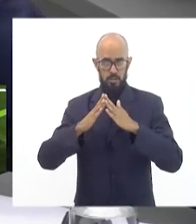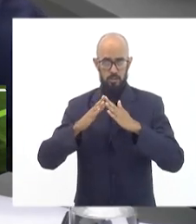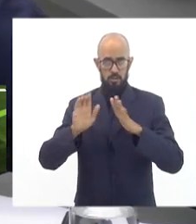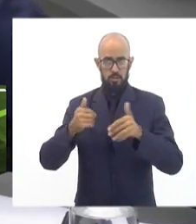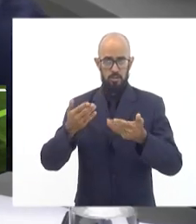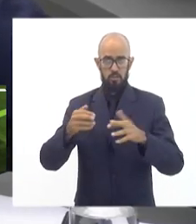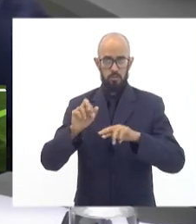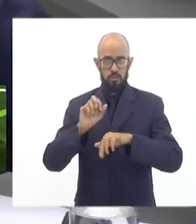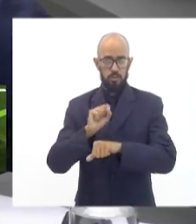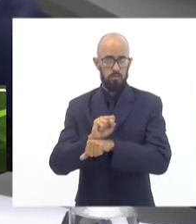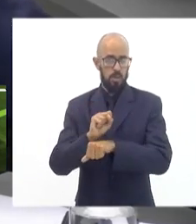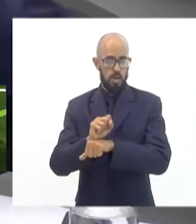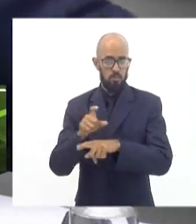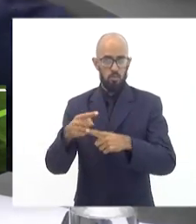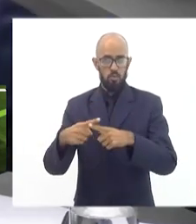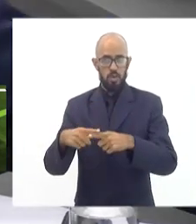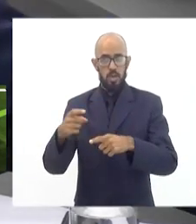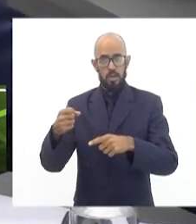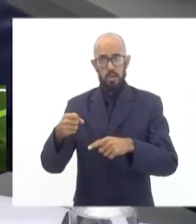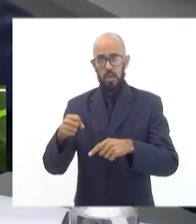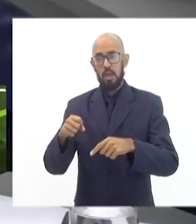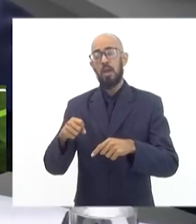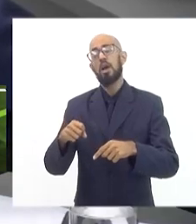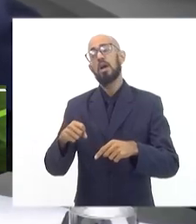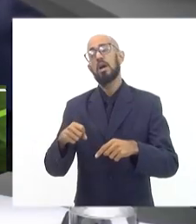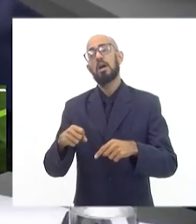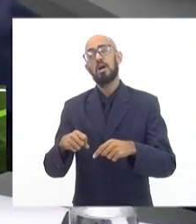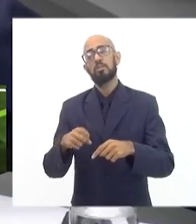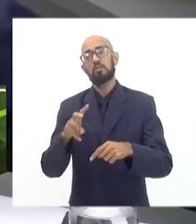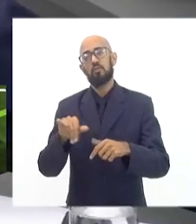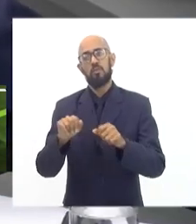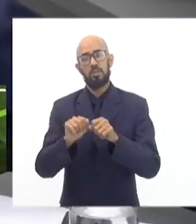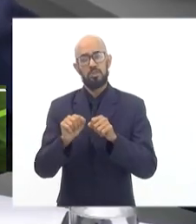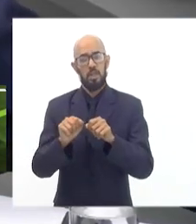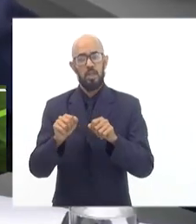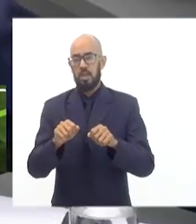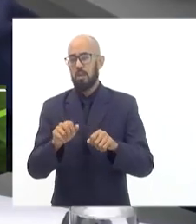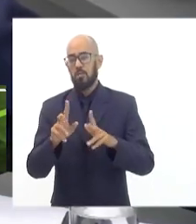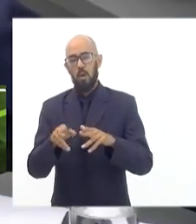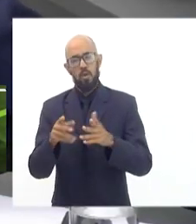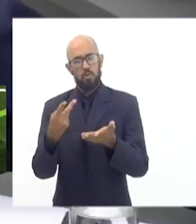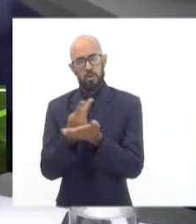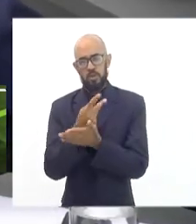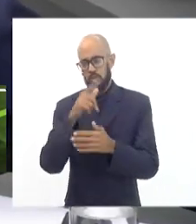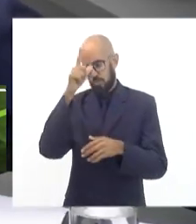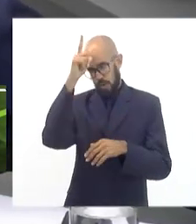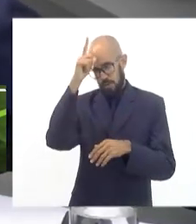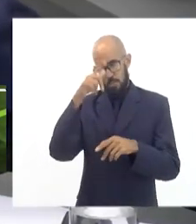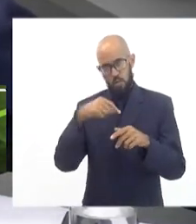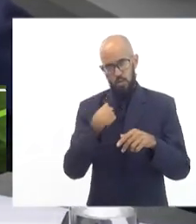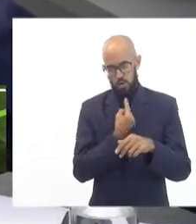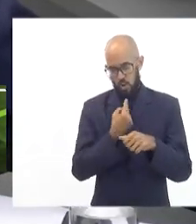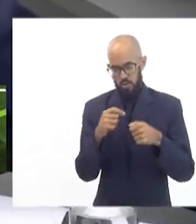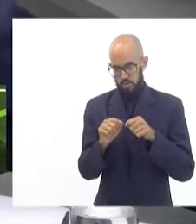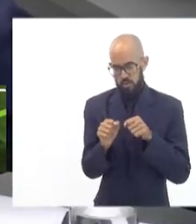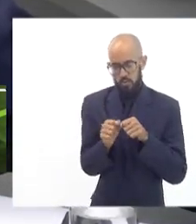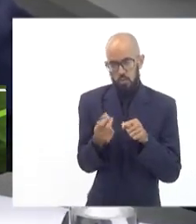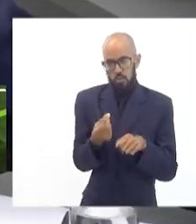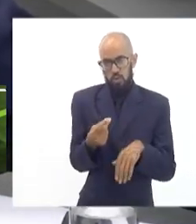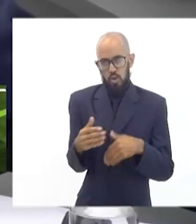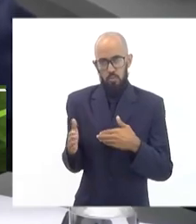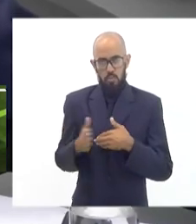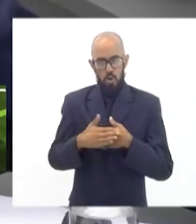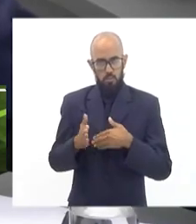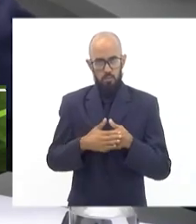projeto que se não fizer nós vamos fazer como aconteceu no Complexo do Alemão a gente nós pegamos trata os nossos recursos Vamos entrar com os nossos